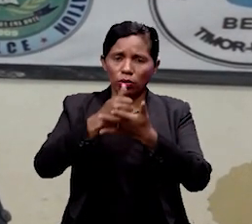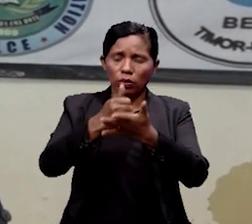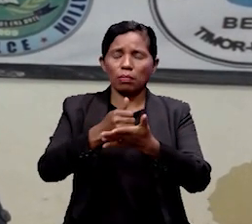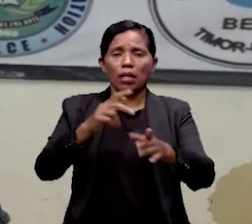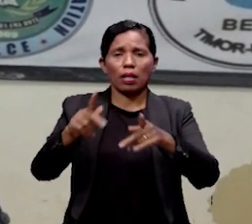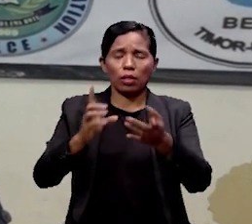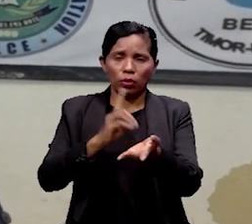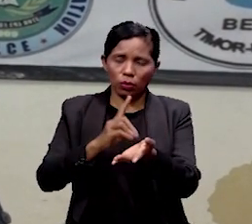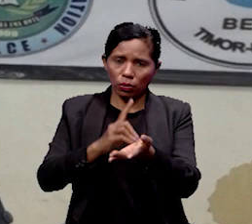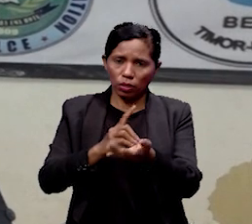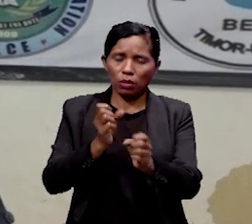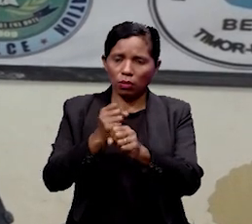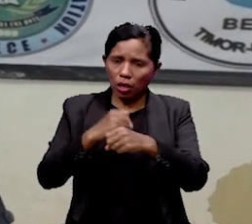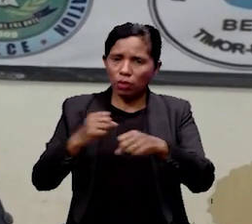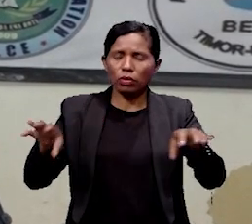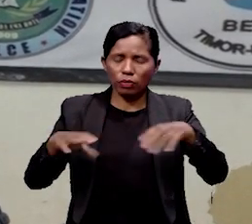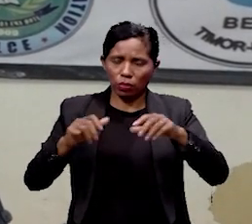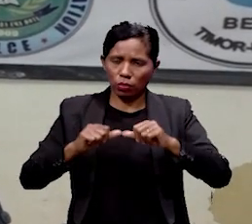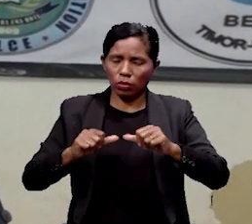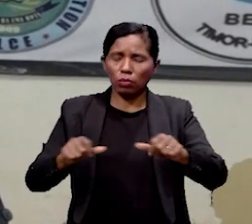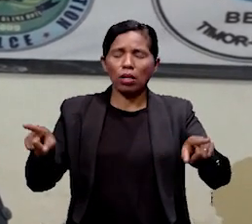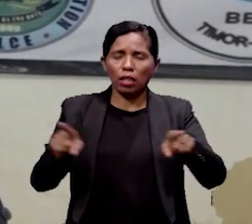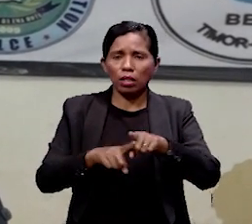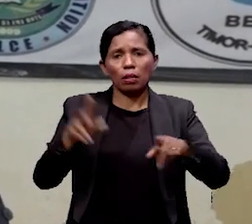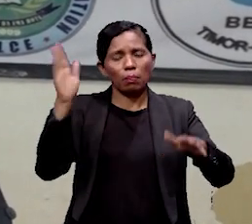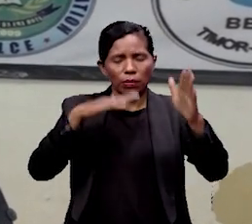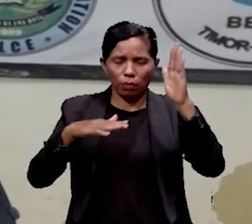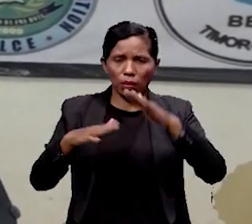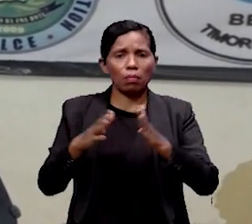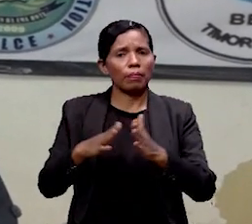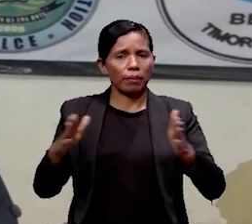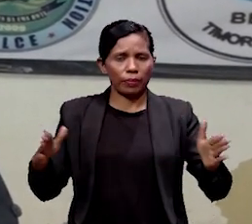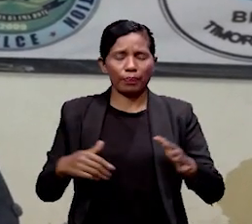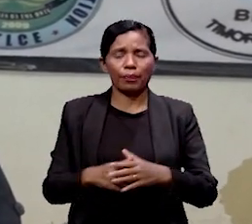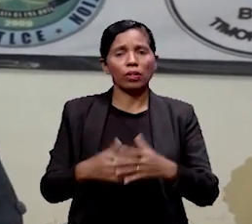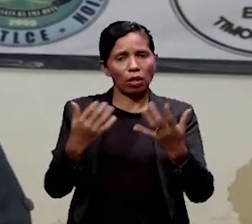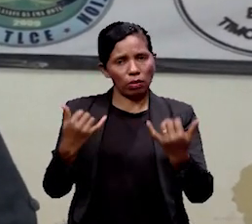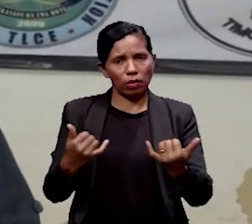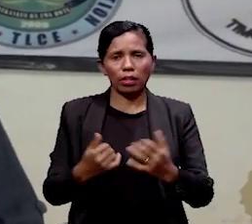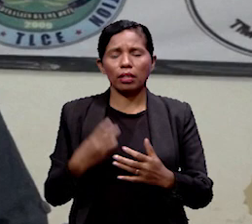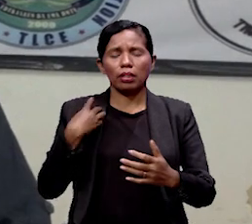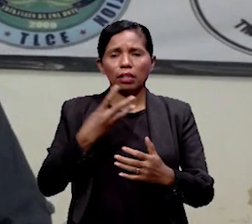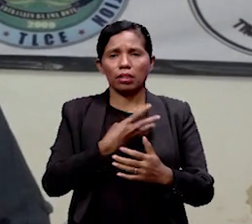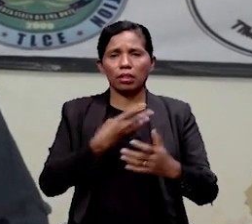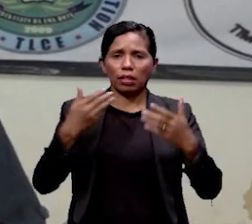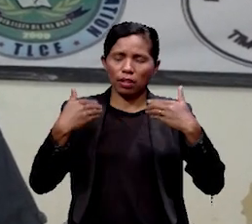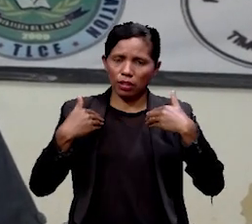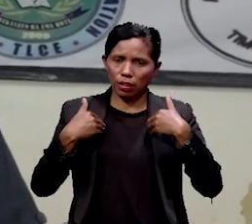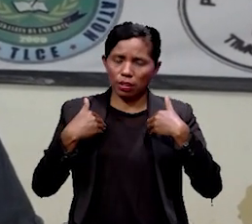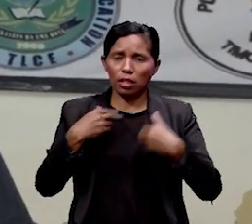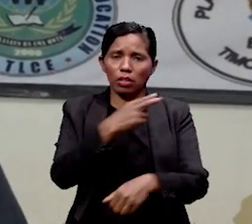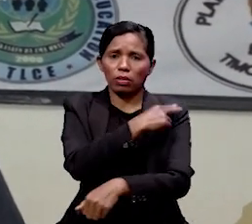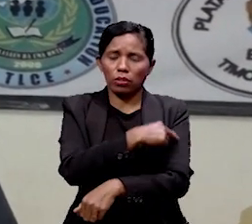médico, para o serviço, continua sendo problemática. E até agora, o hospital